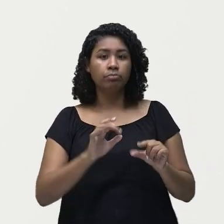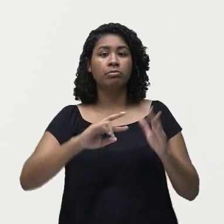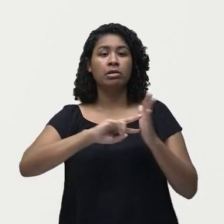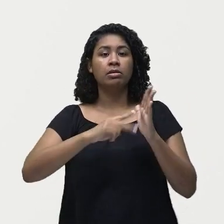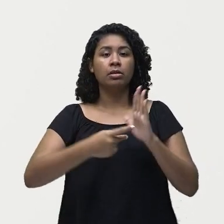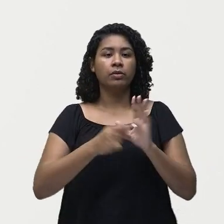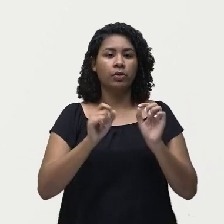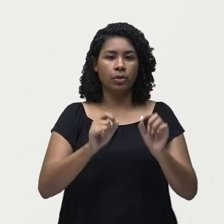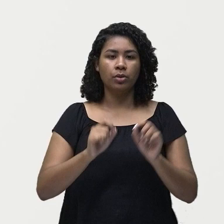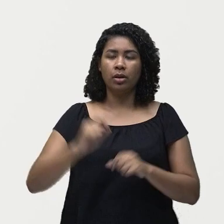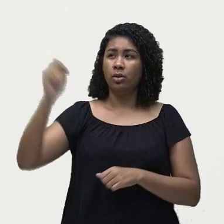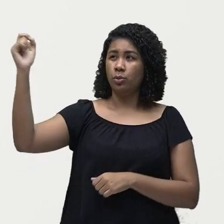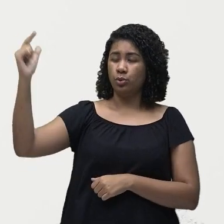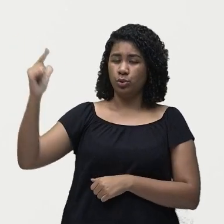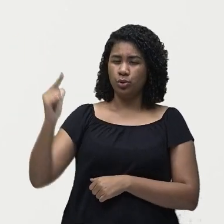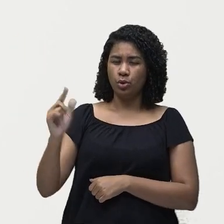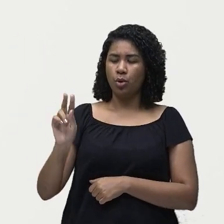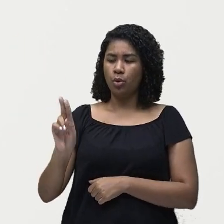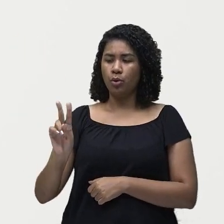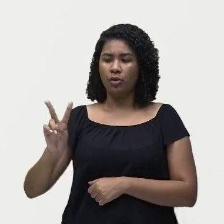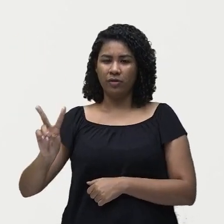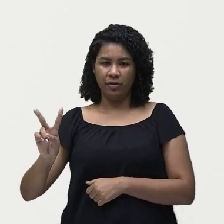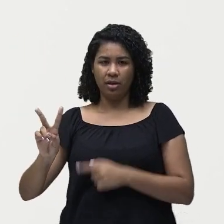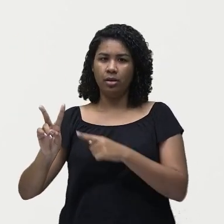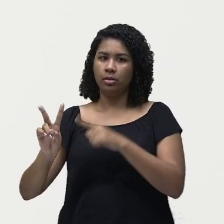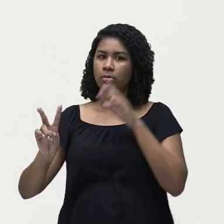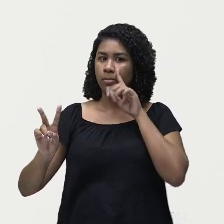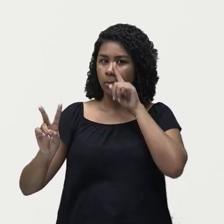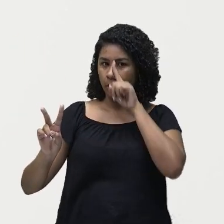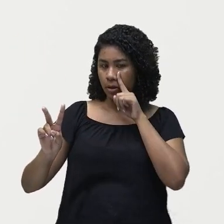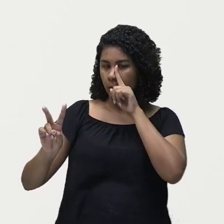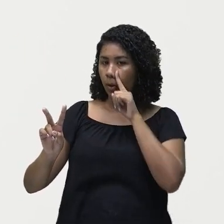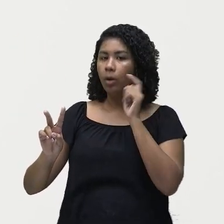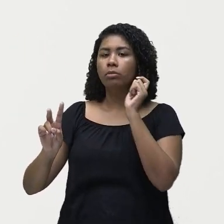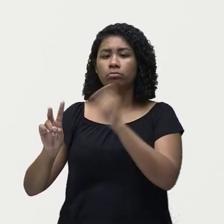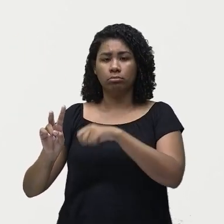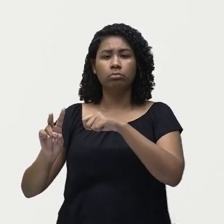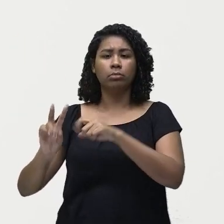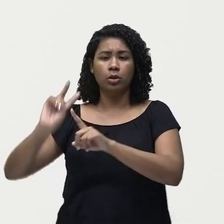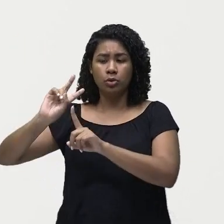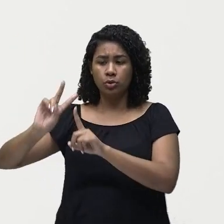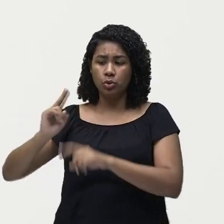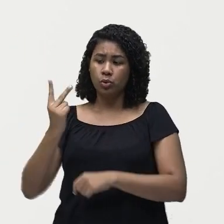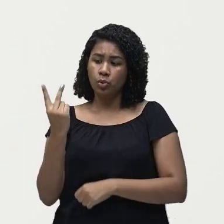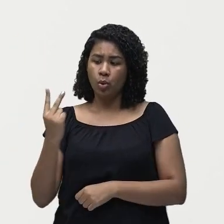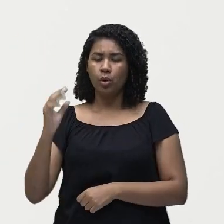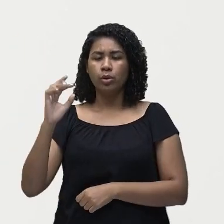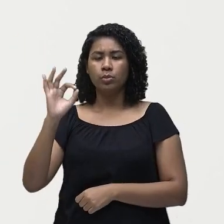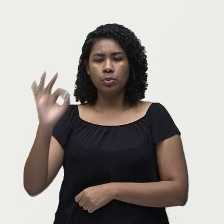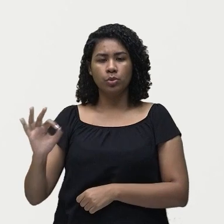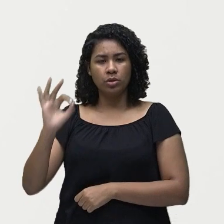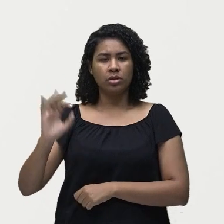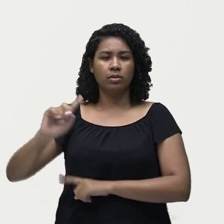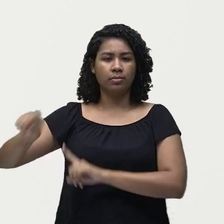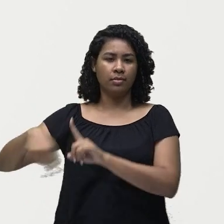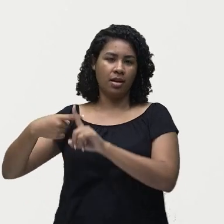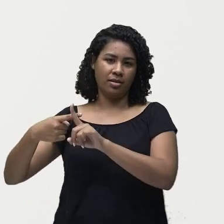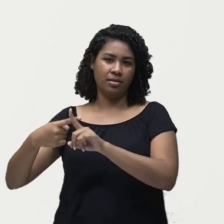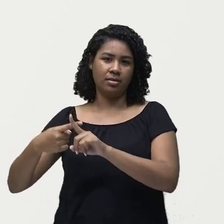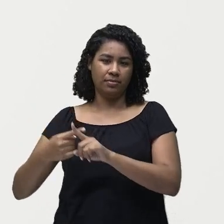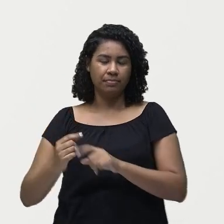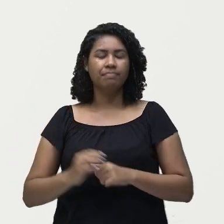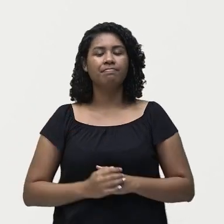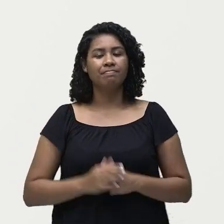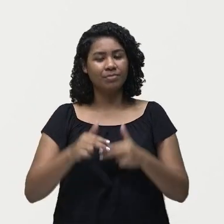consegue chegar na superfície terrestre, né? Então, o dano causado aqui para o nosso planeta, para a nossa superfície, ele é